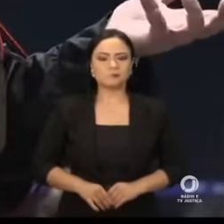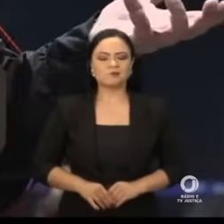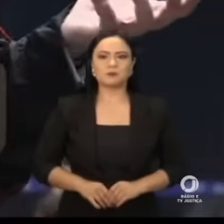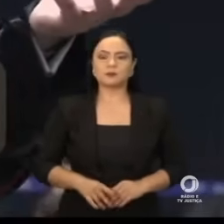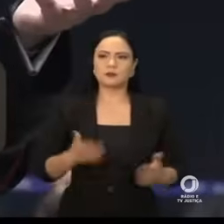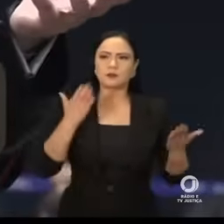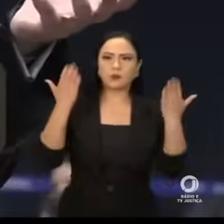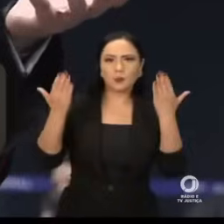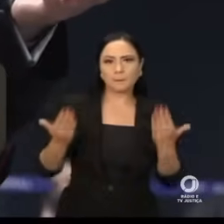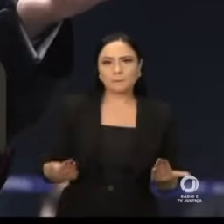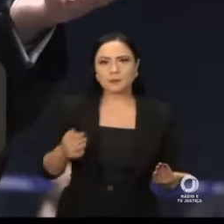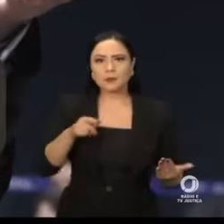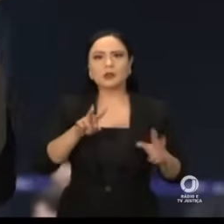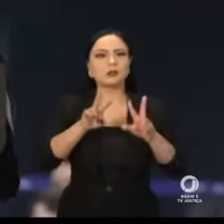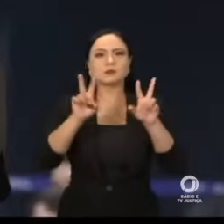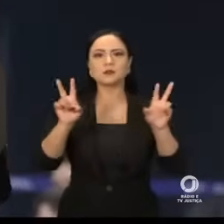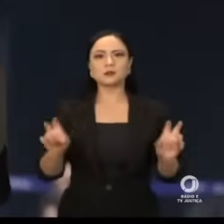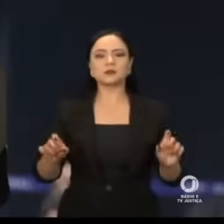Compara-se a questão